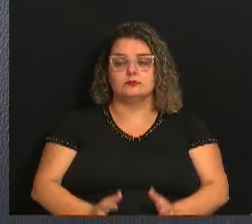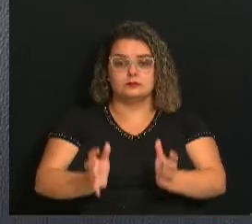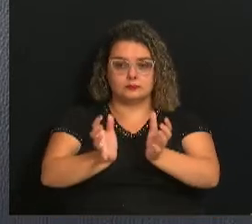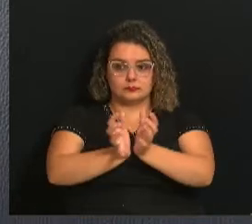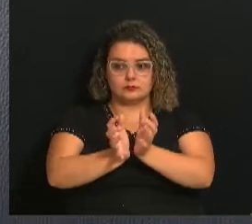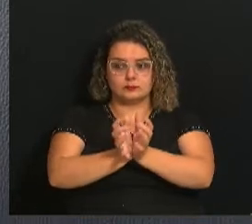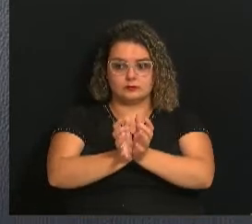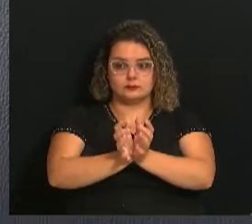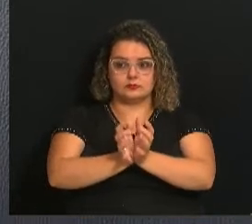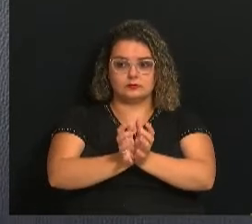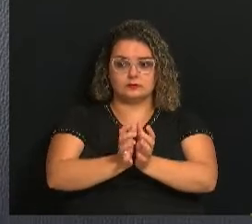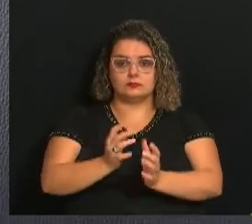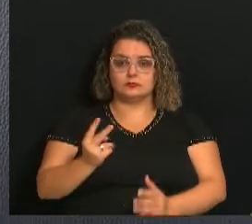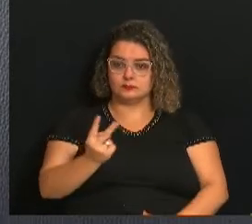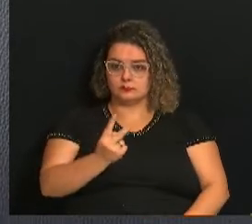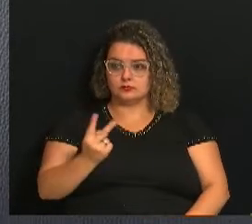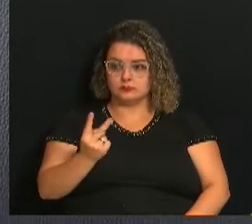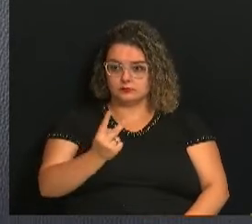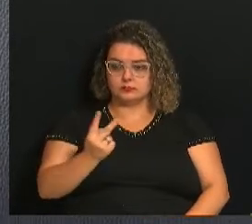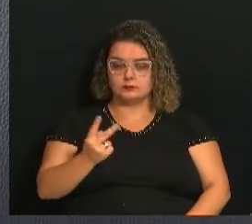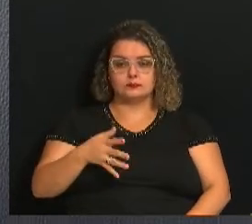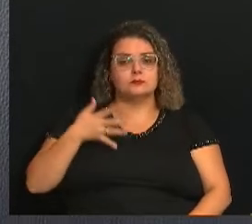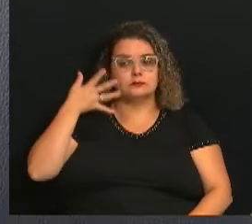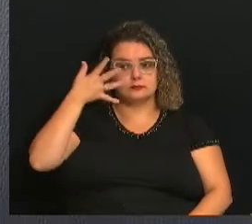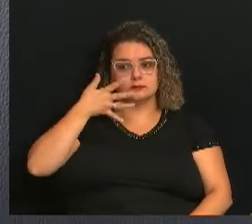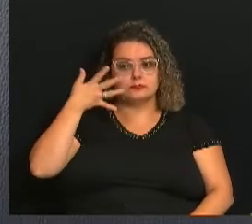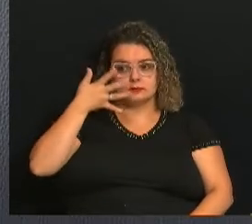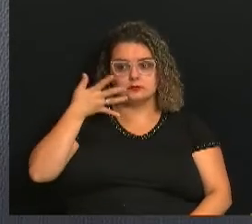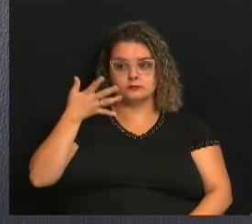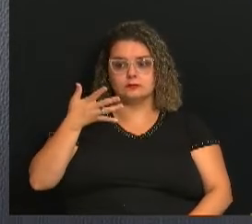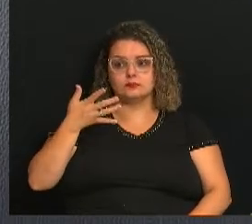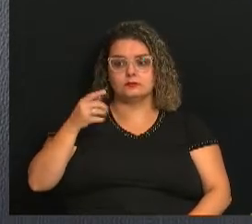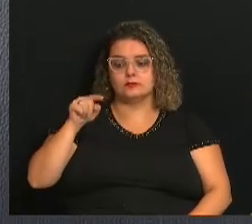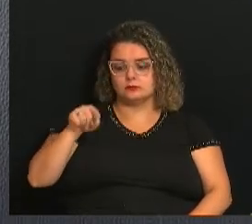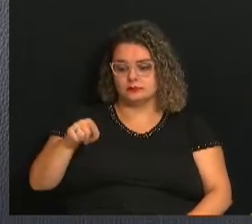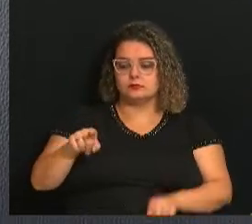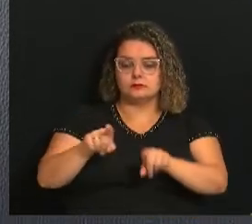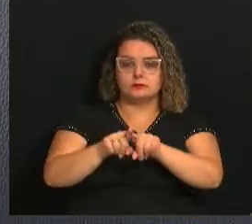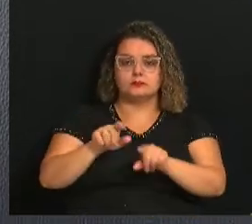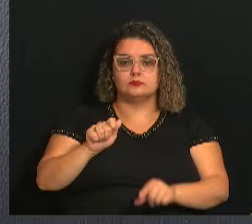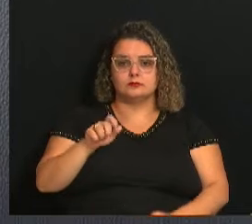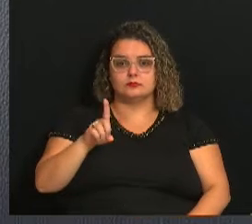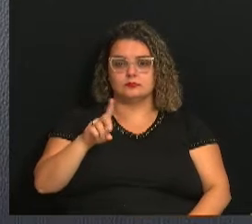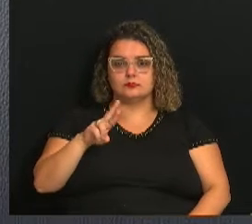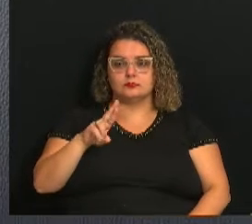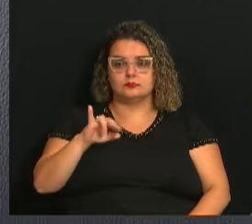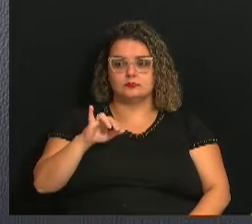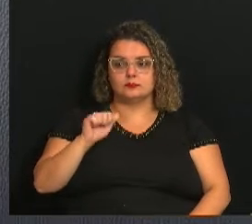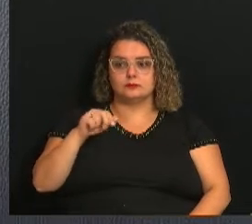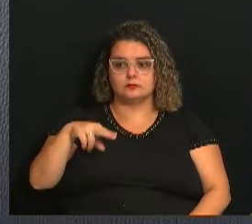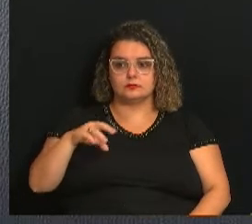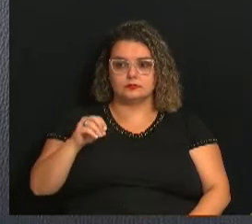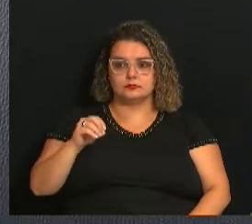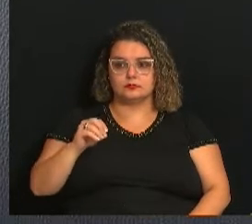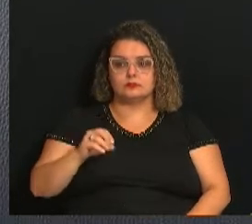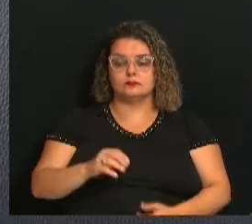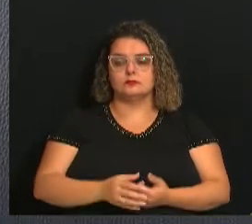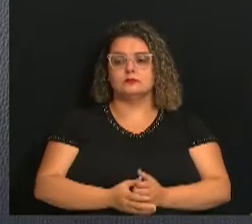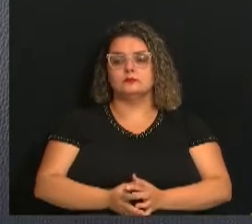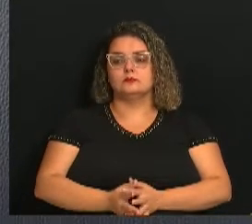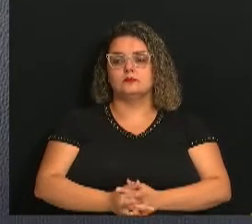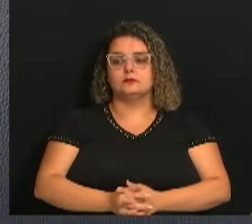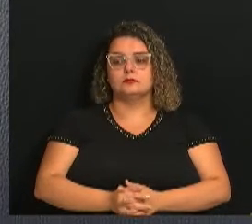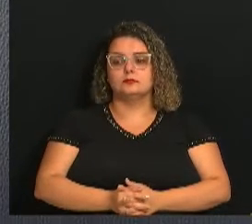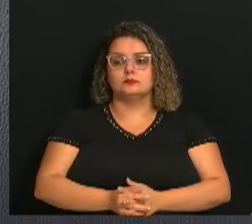com dois, né, palestrantes, você e o Adriano, enfim, cada um, acho que daria um